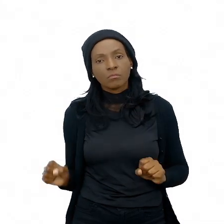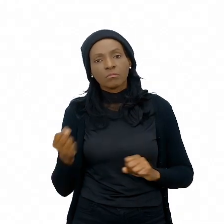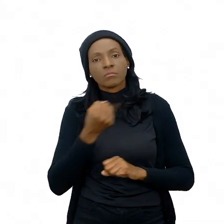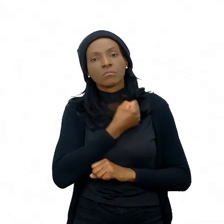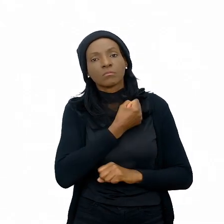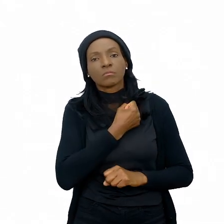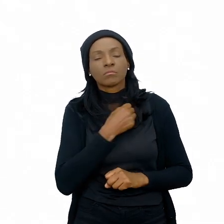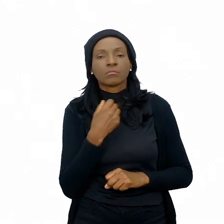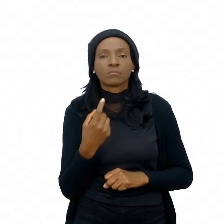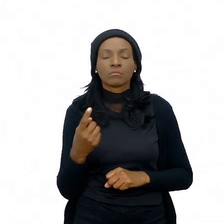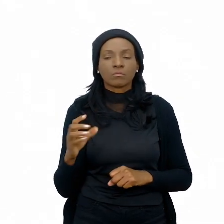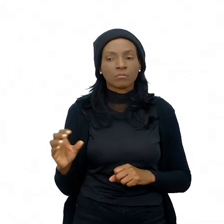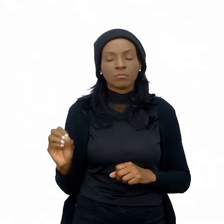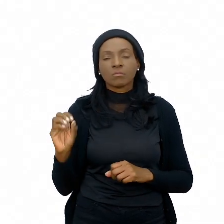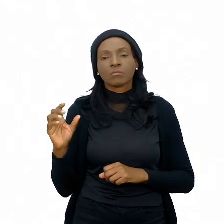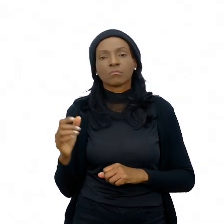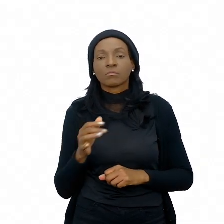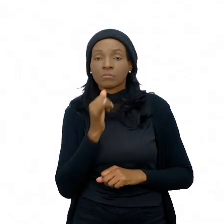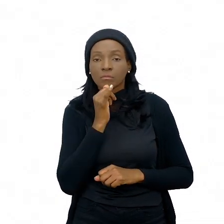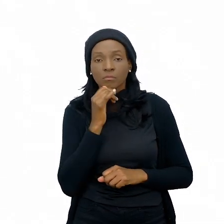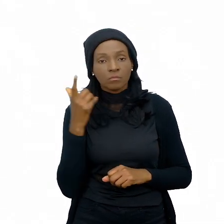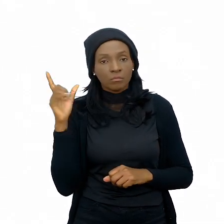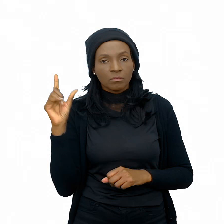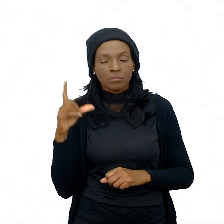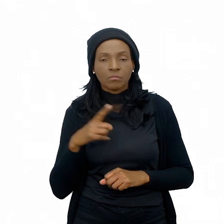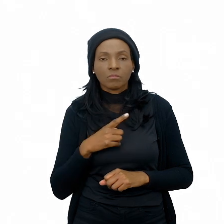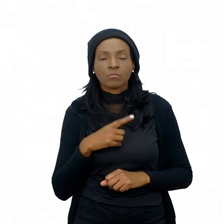numeração decimal. Aqui tem um outro exemplo, ó,